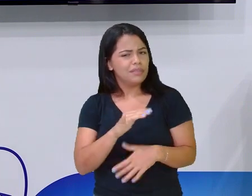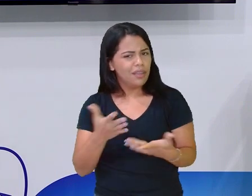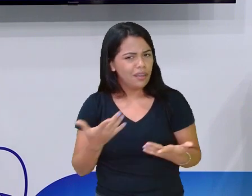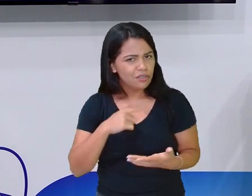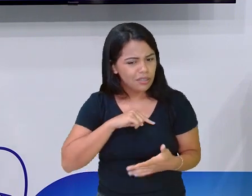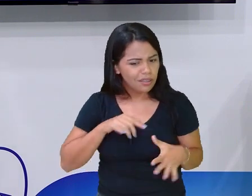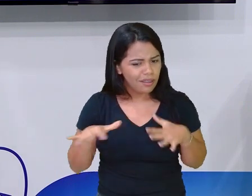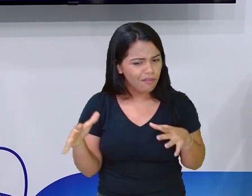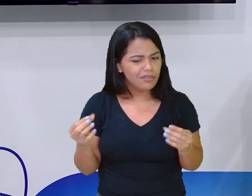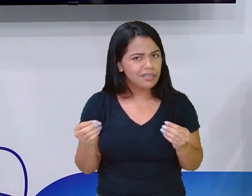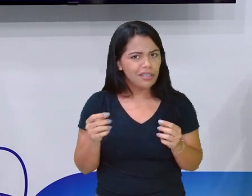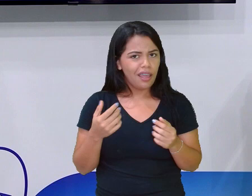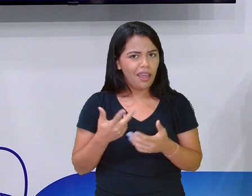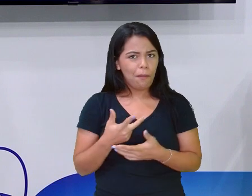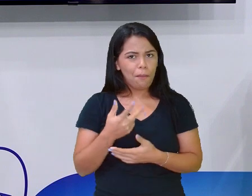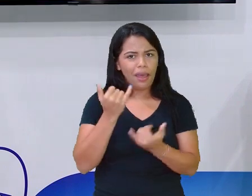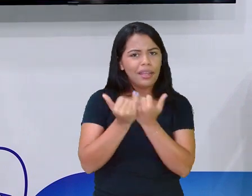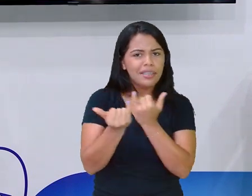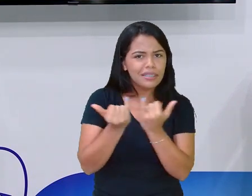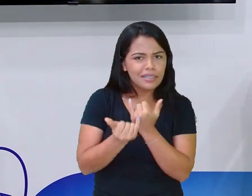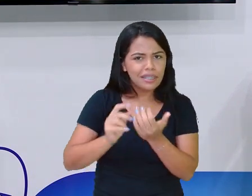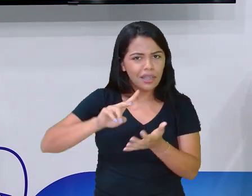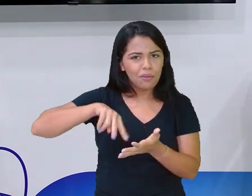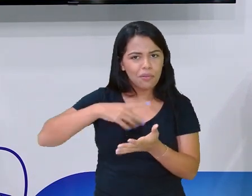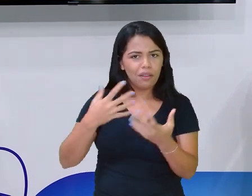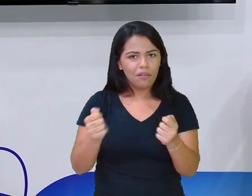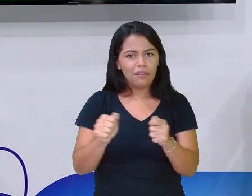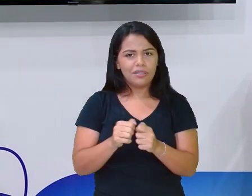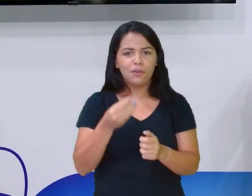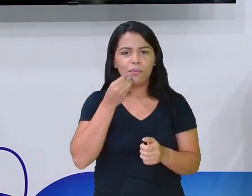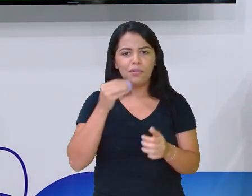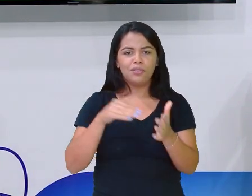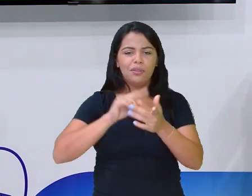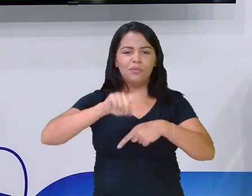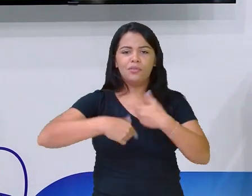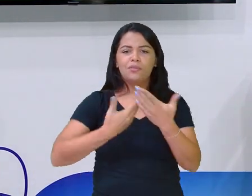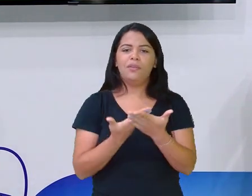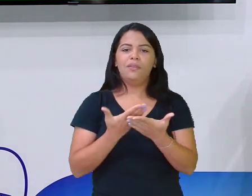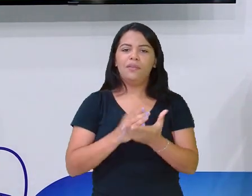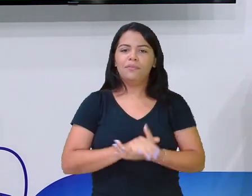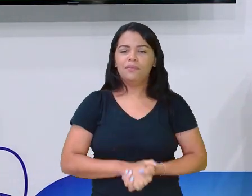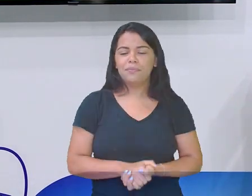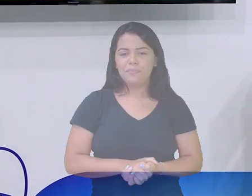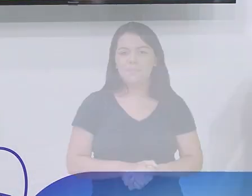como se fosse um balé? Vamos fazer isso? Um beijo e até a próxima aula.